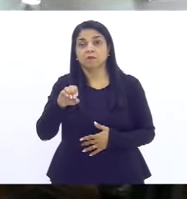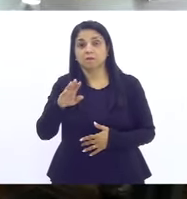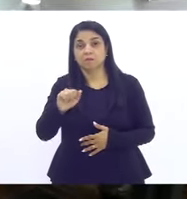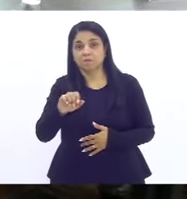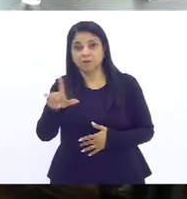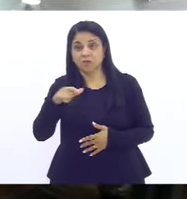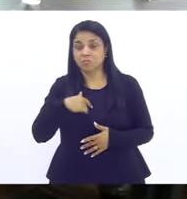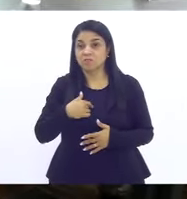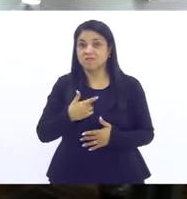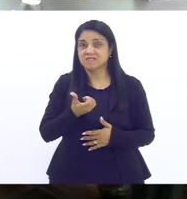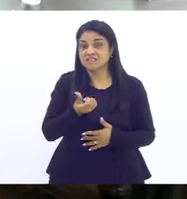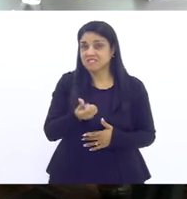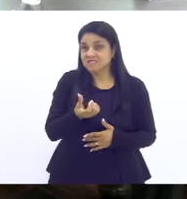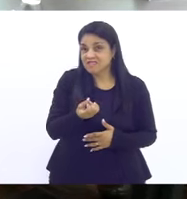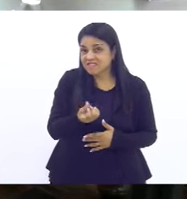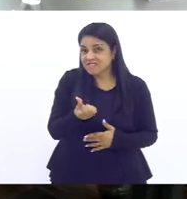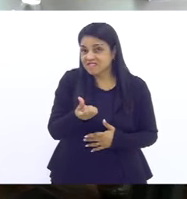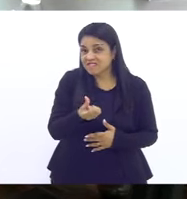essa concessionária, pô.